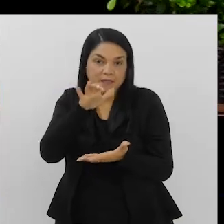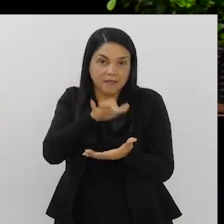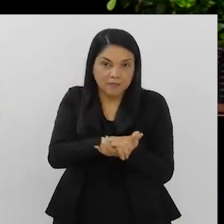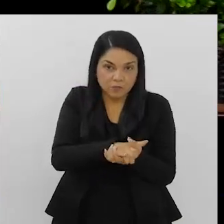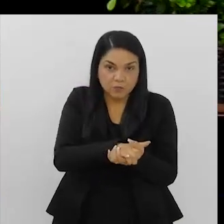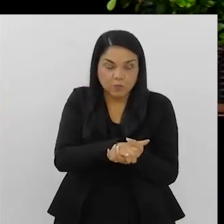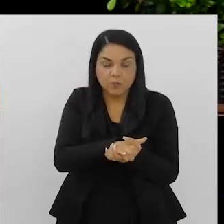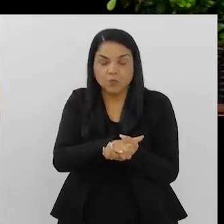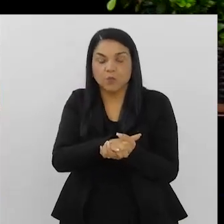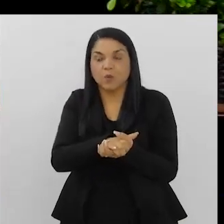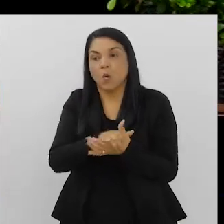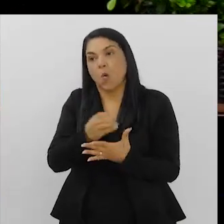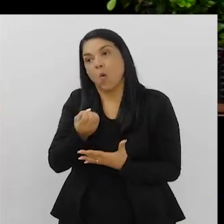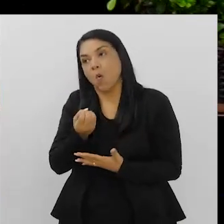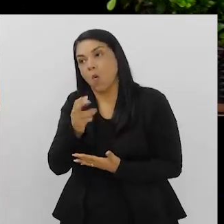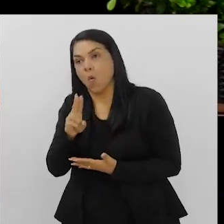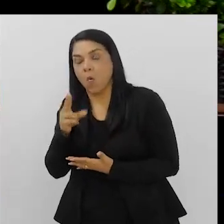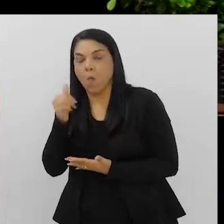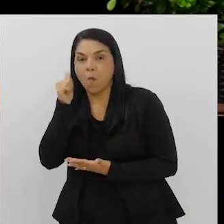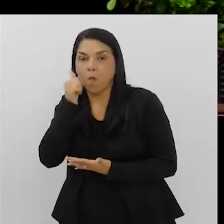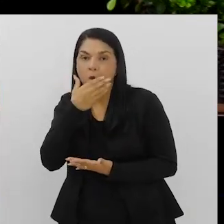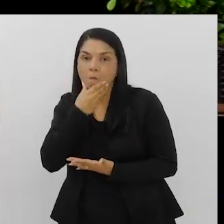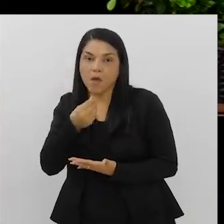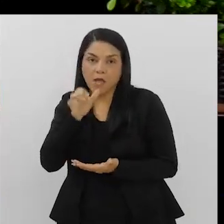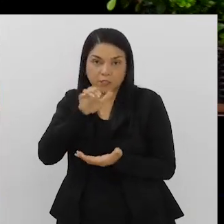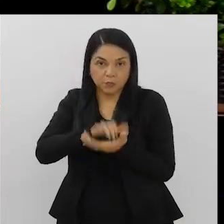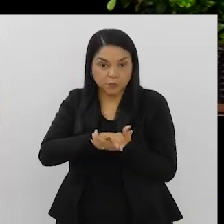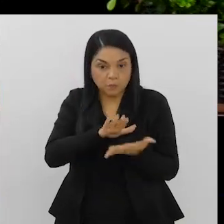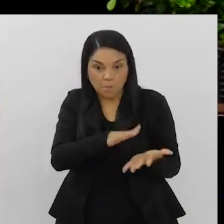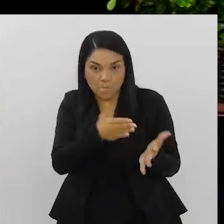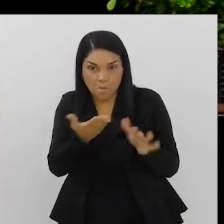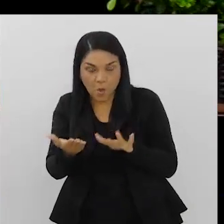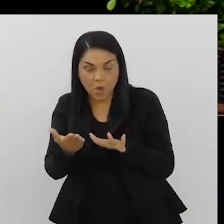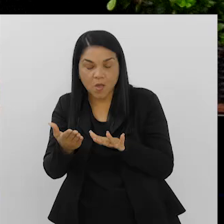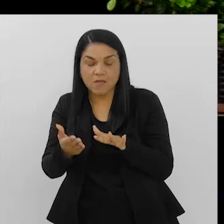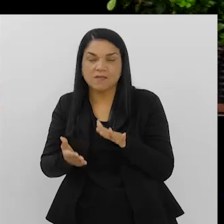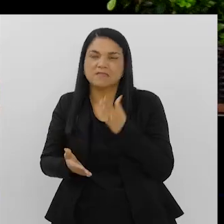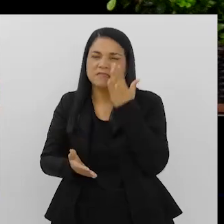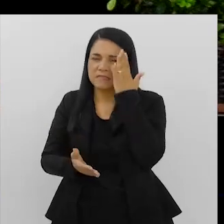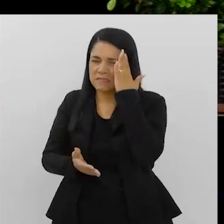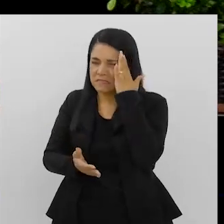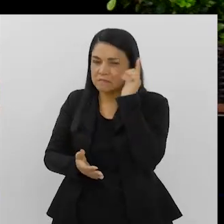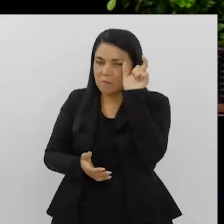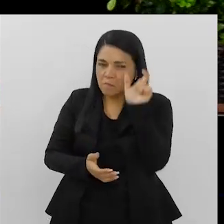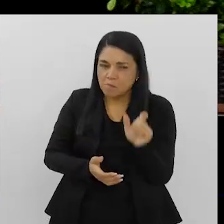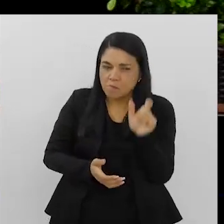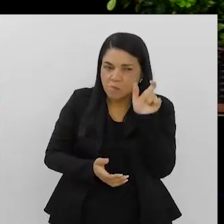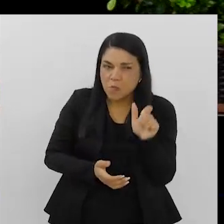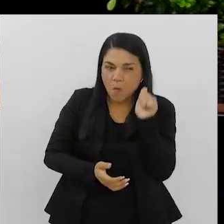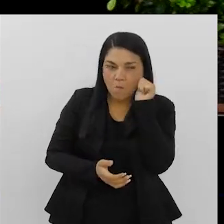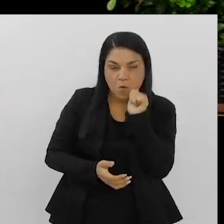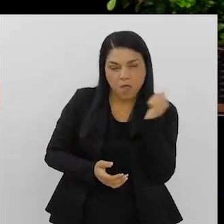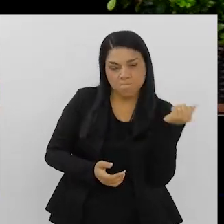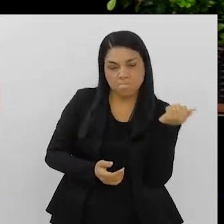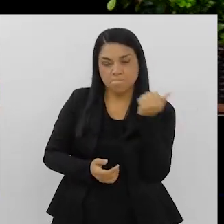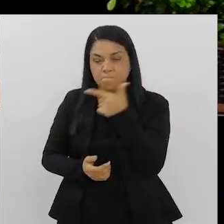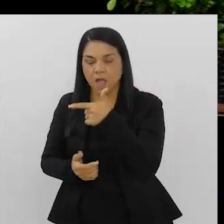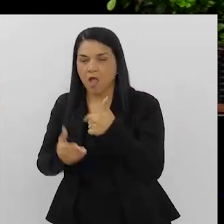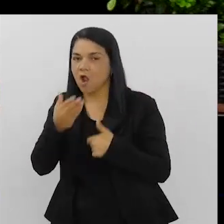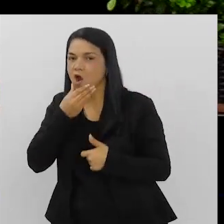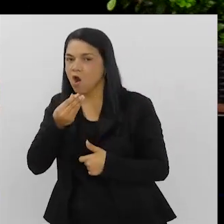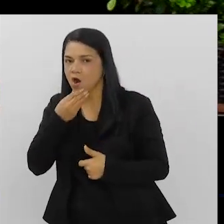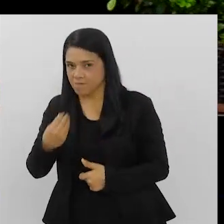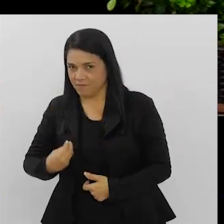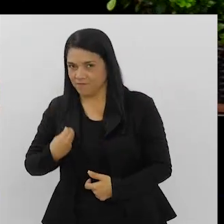o marido morre, porque a gente sabe, né, que as mulheres, a expectativa de vida das mulheres ainda é maior aqui no